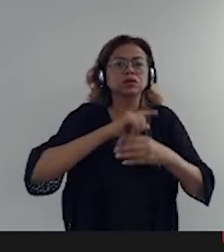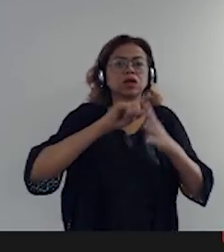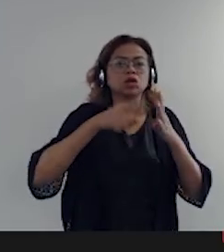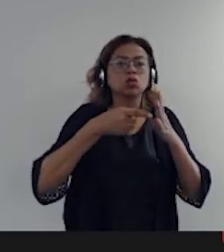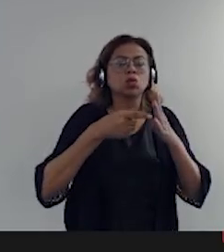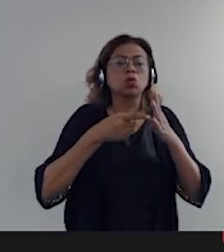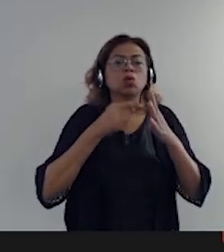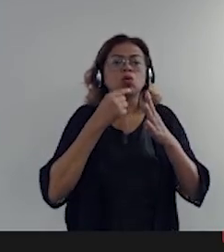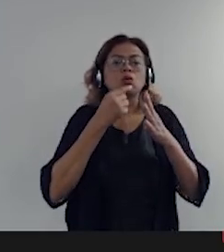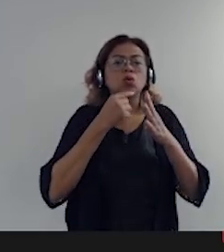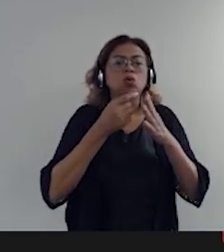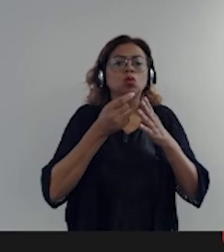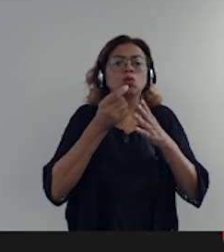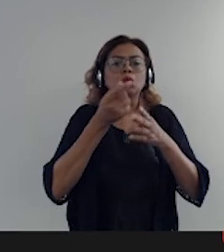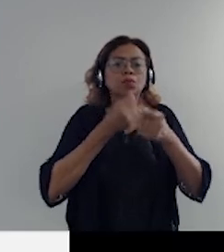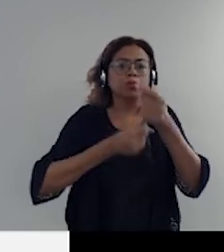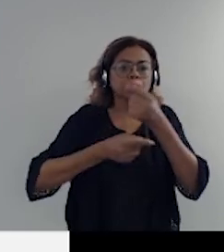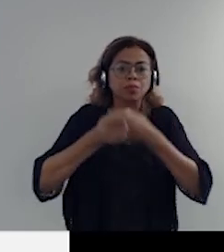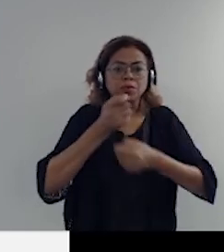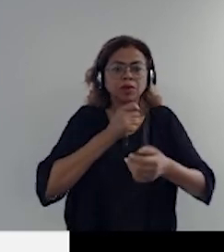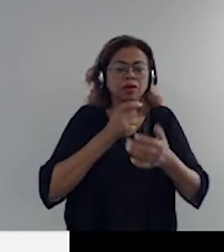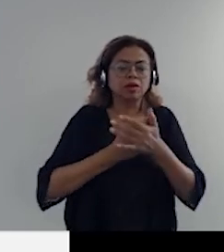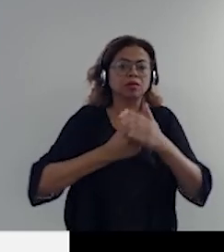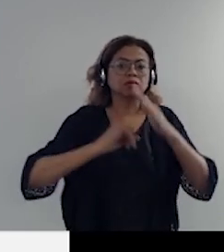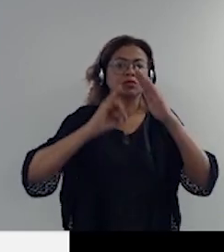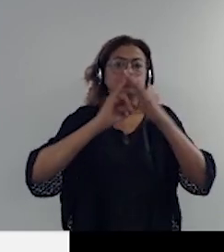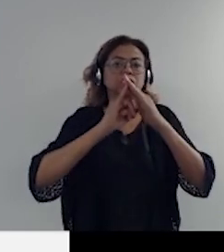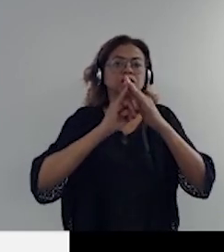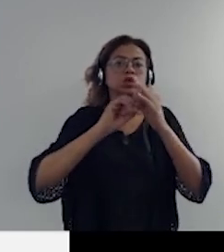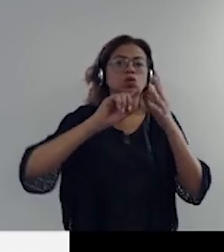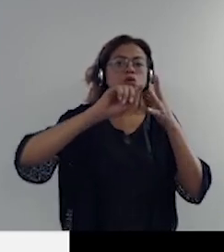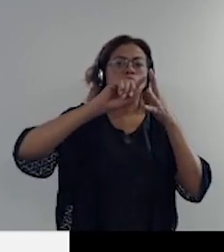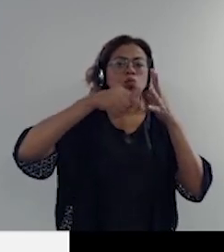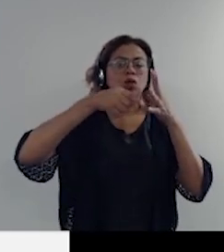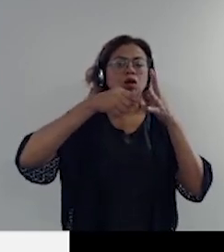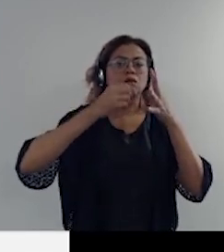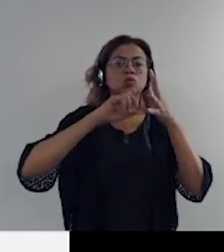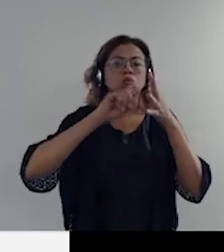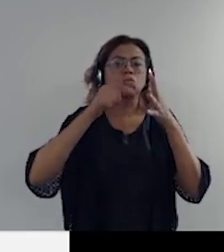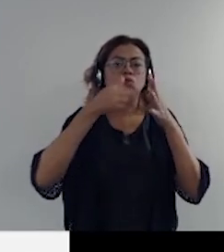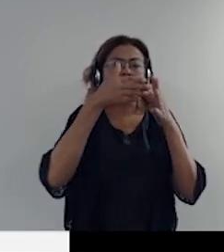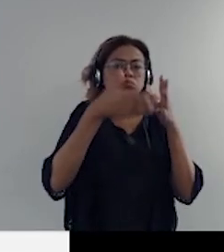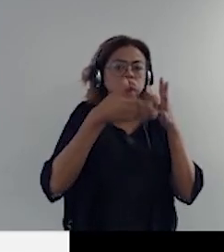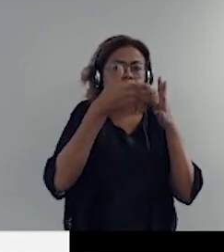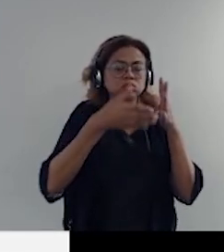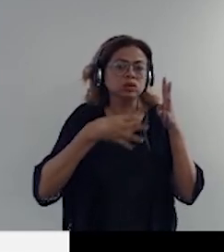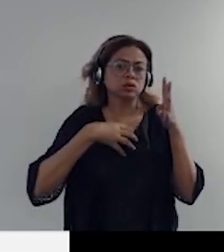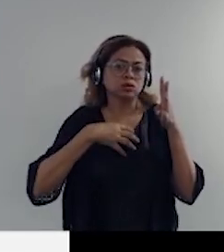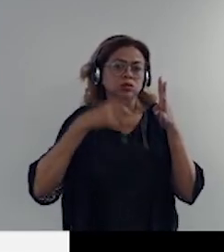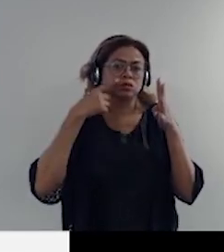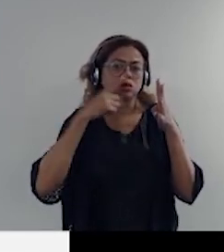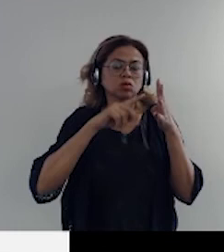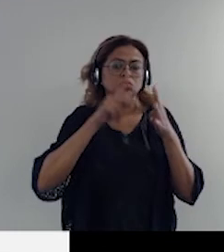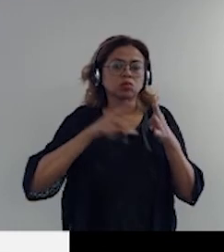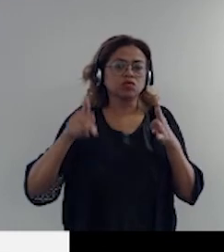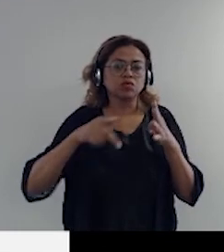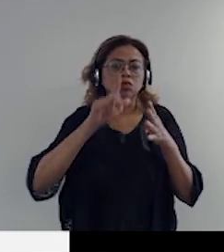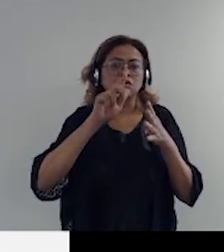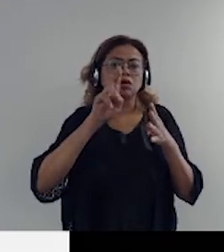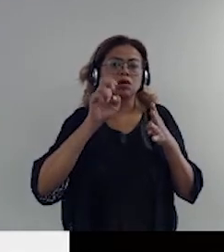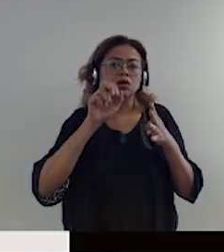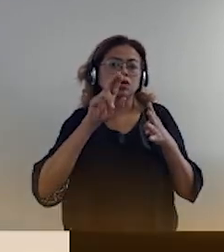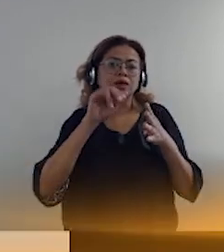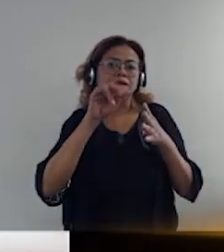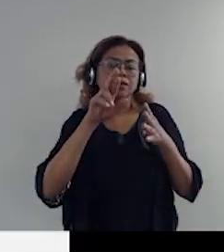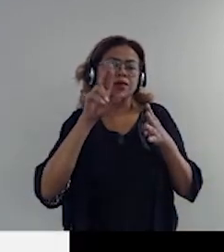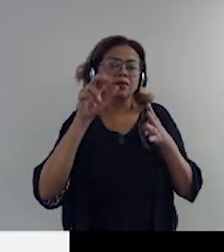dimensões. E eu acho que isso vai ser uma boa introdução para o que os meus colegas, o professor Guerreiro e o Marcelo